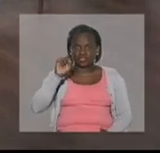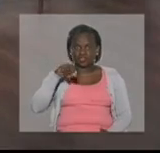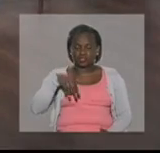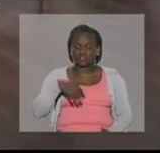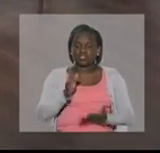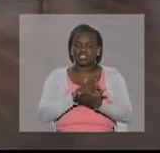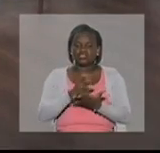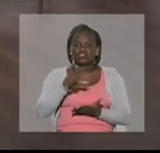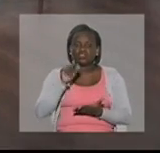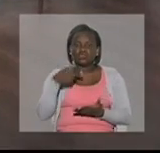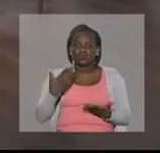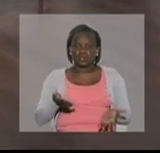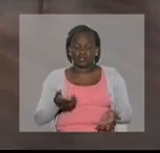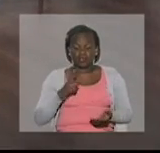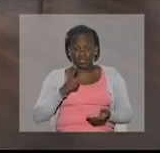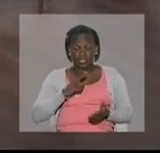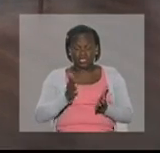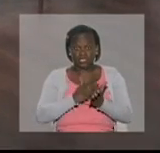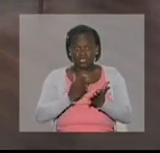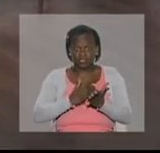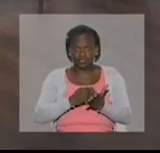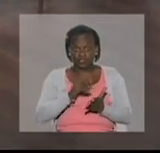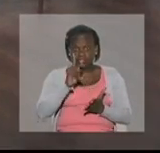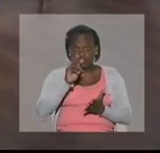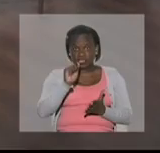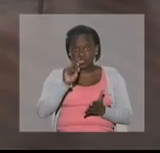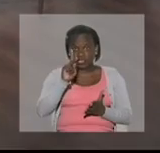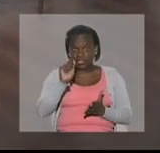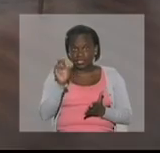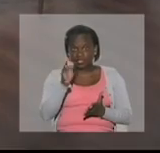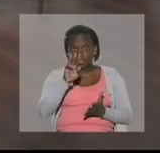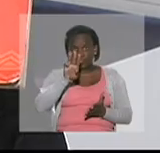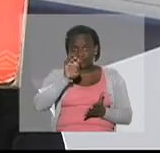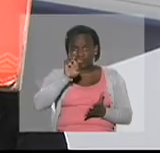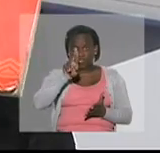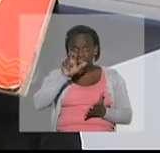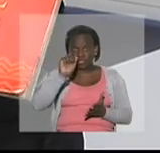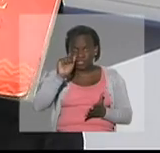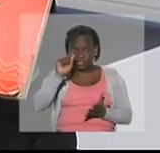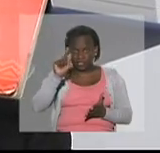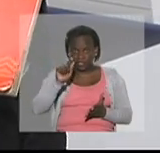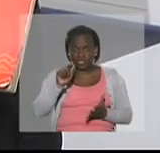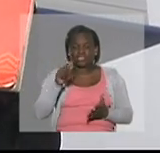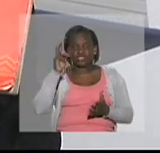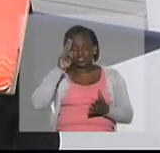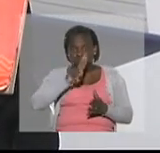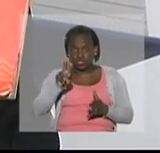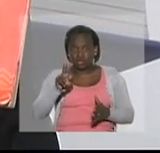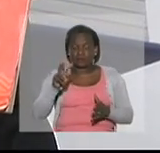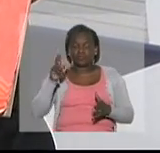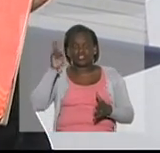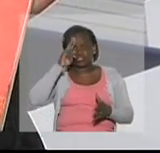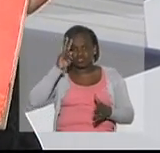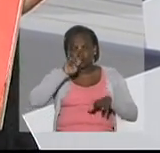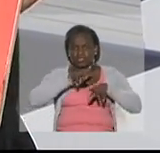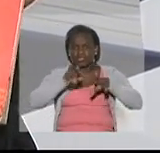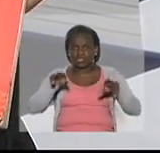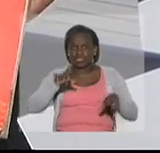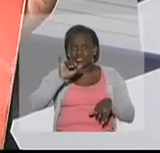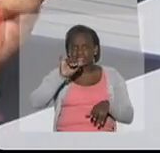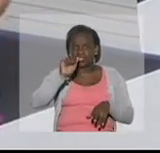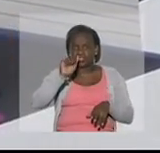qual foi o livro que você escolheu? Eu trouxe um livro do Cacá Verá, que se chama As Fabulosas Fábulas